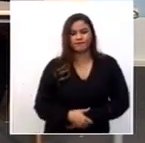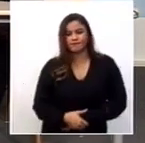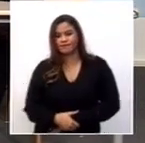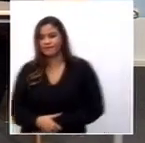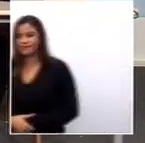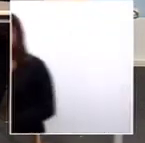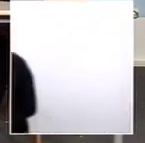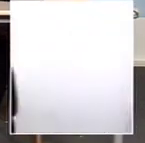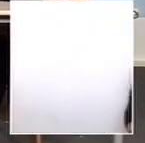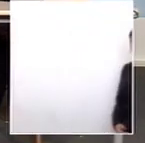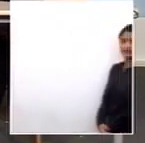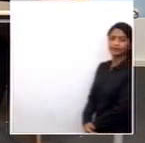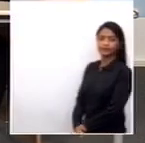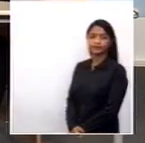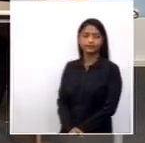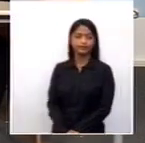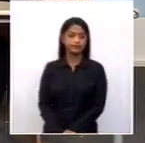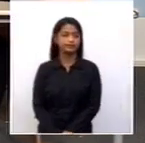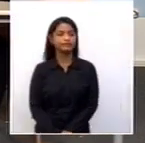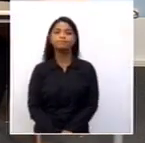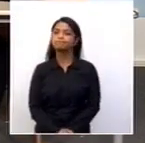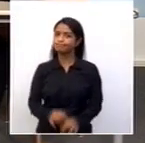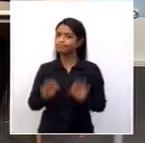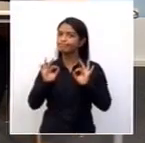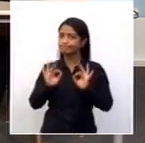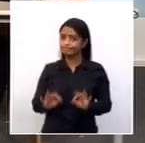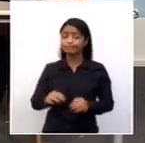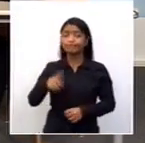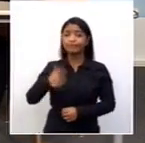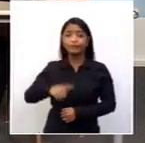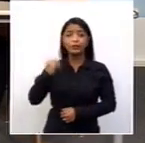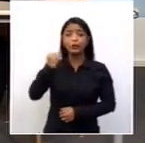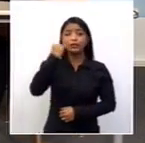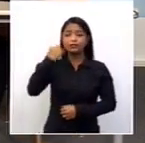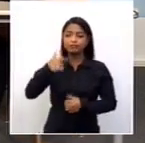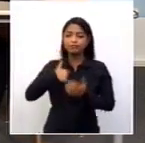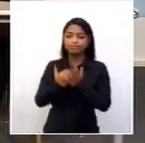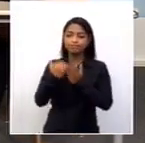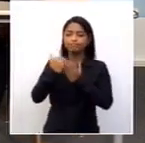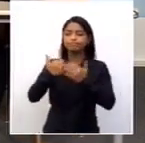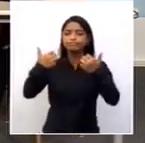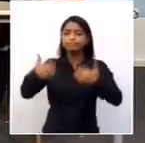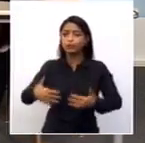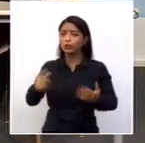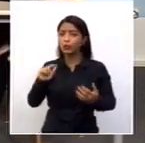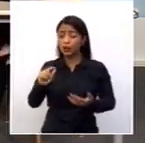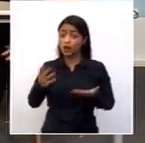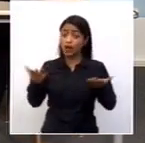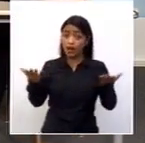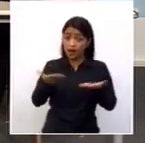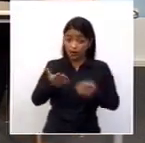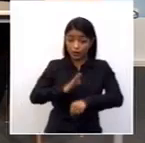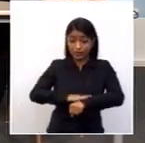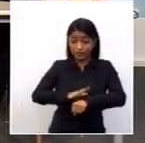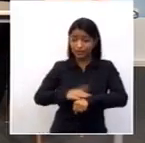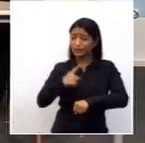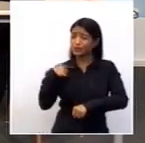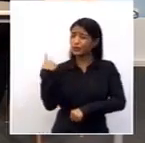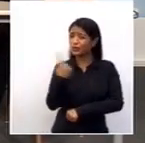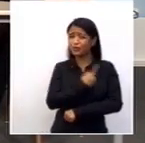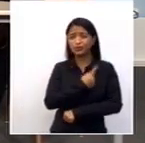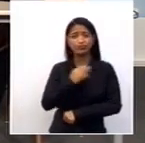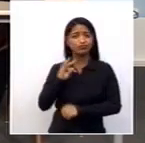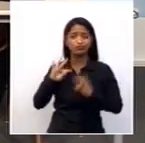E eu acho importante dizer também que acredito que nesse momento todos nós, né, ficamos